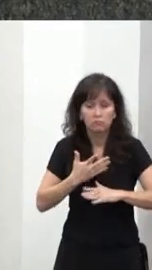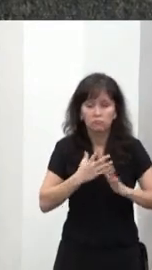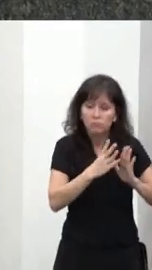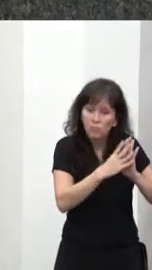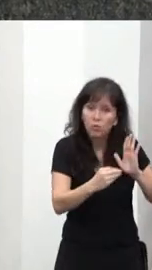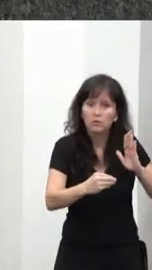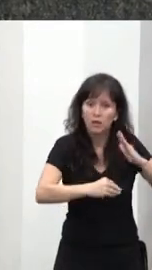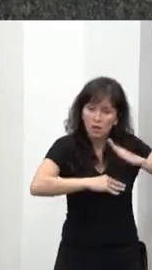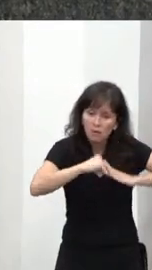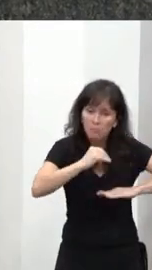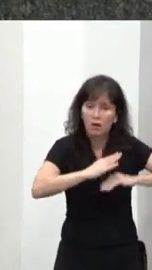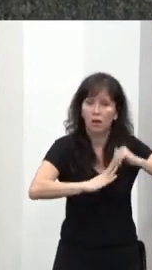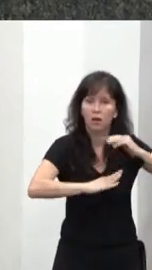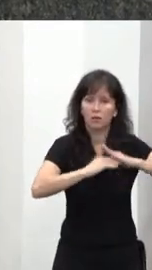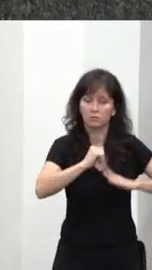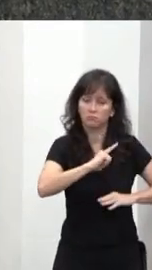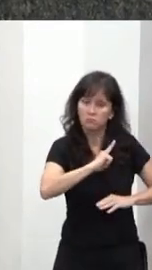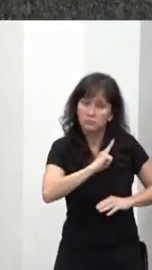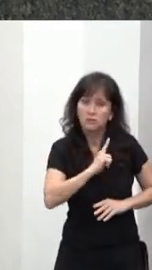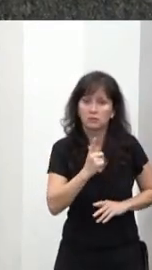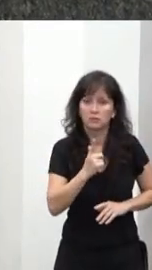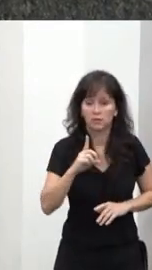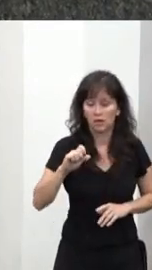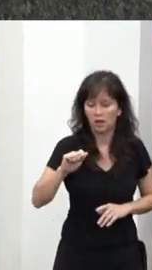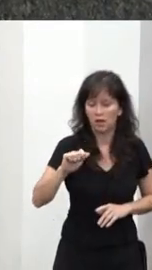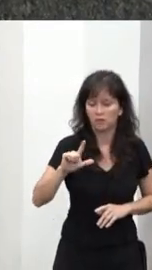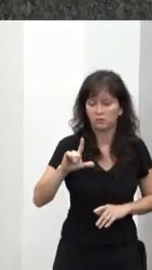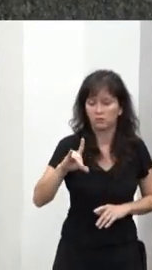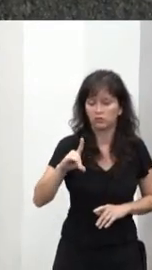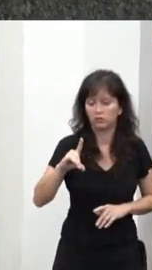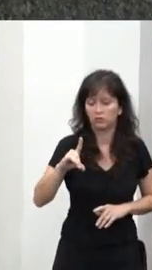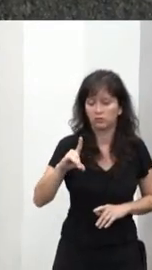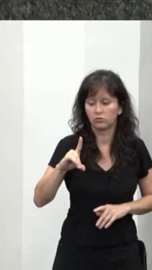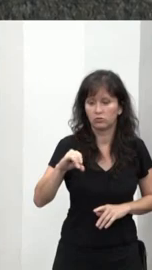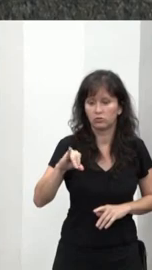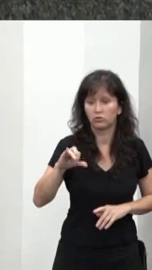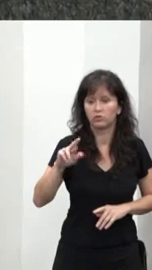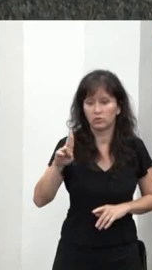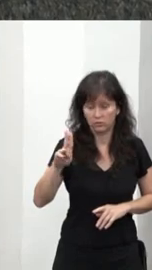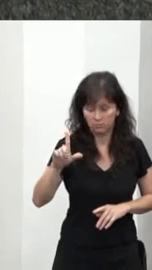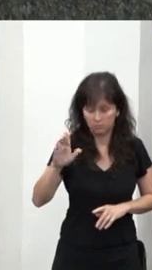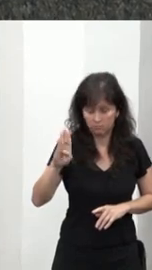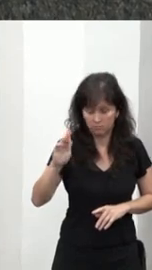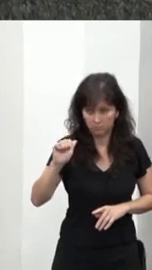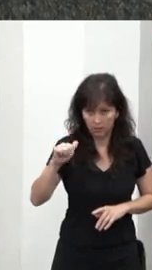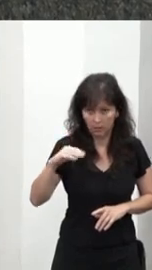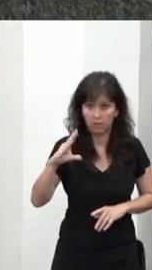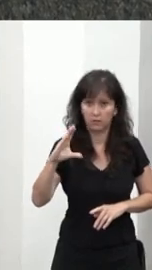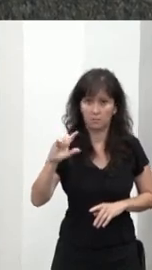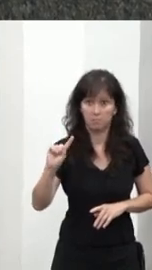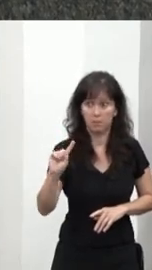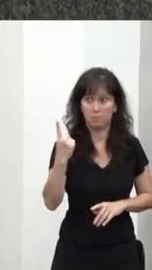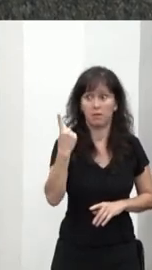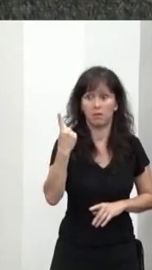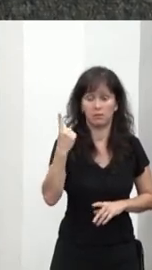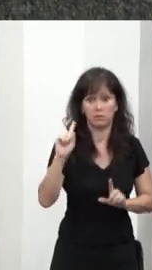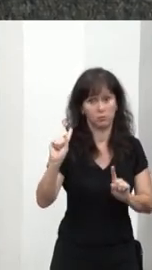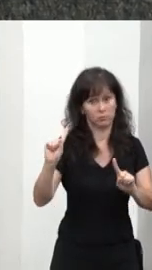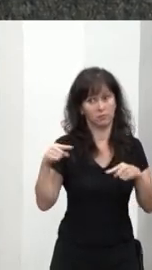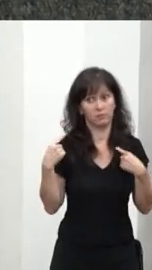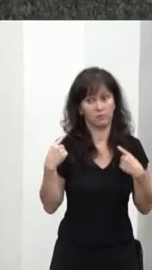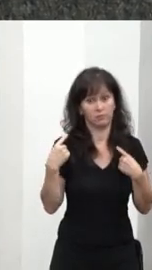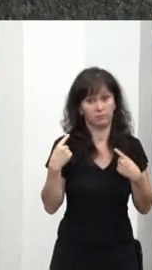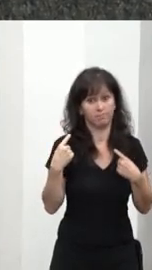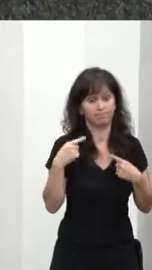aleath 1 teve um desafio enorme de ser a primeira né mas funcionou bem ao mesmo tempo a Paulo Gustavo tem